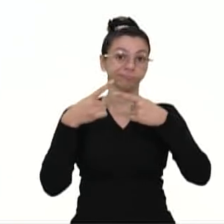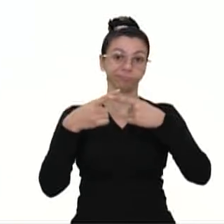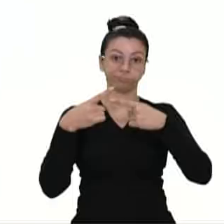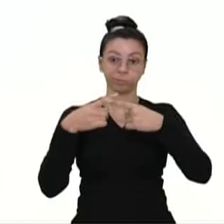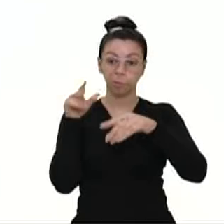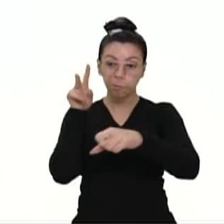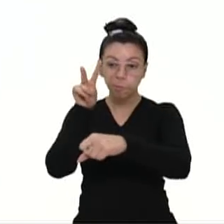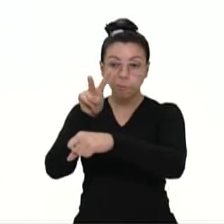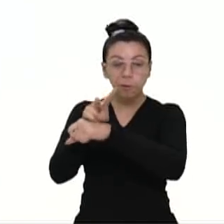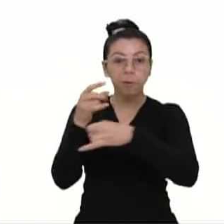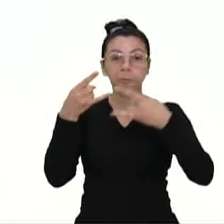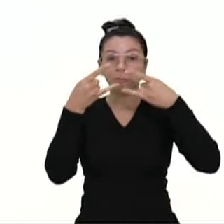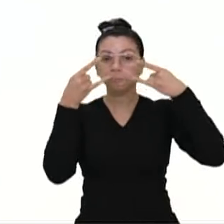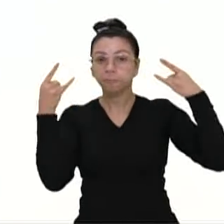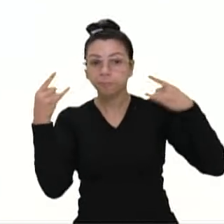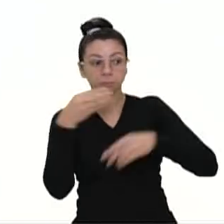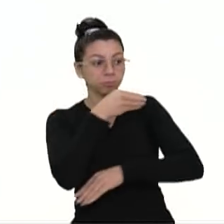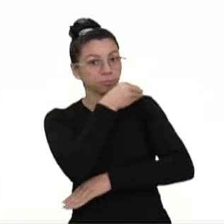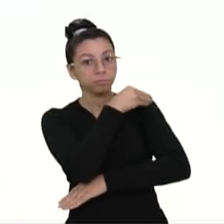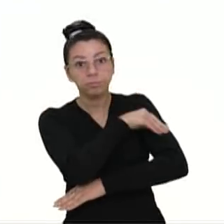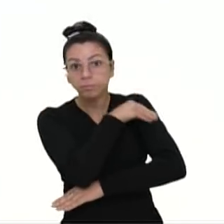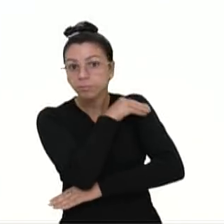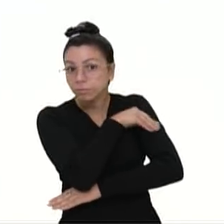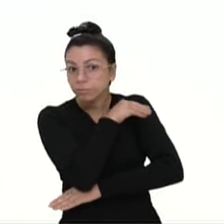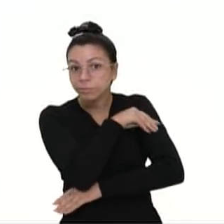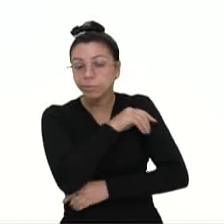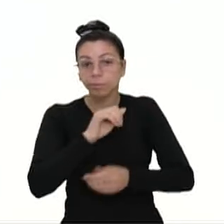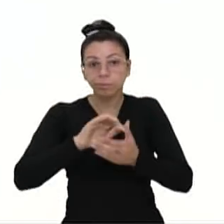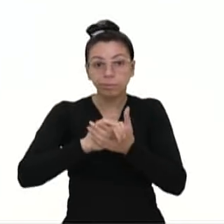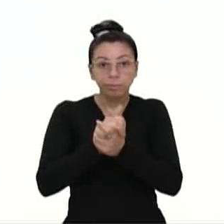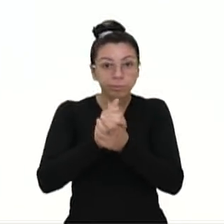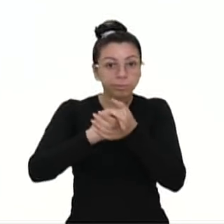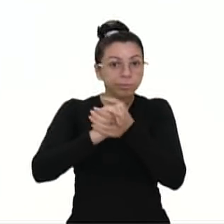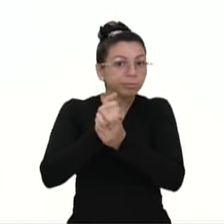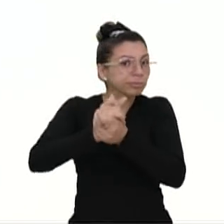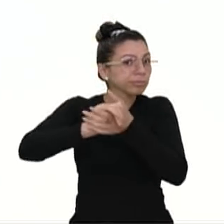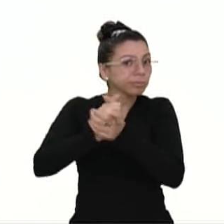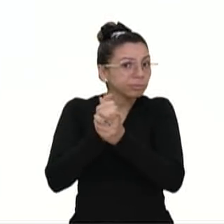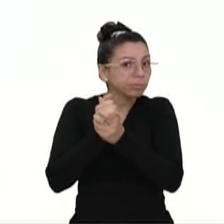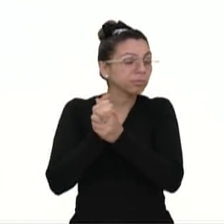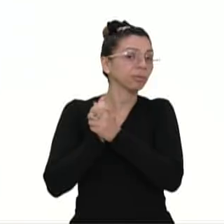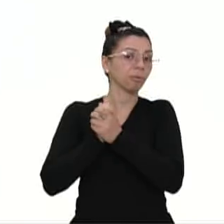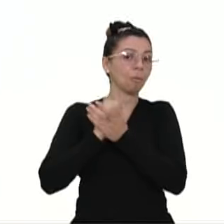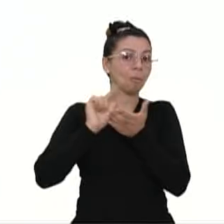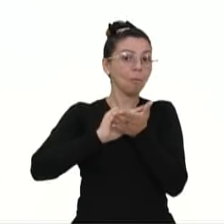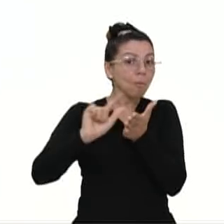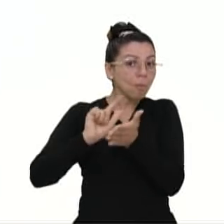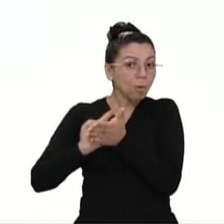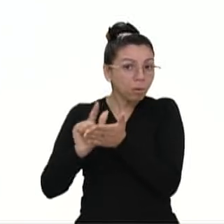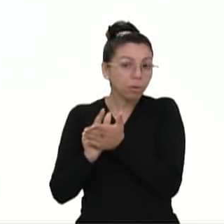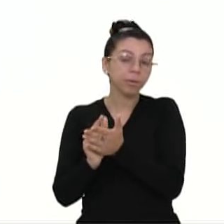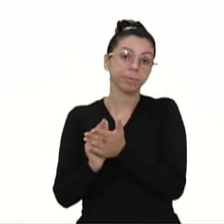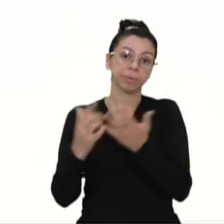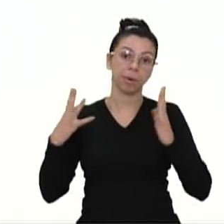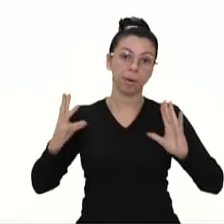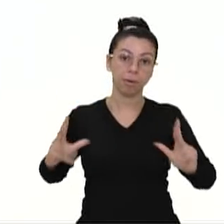Prevenção, máscara, álcool gel, né? Lavar bem as mãos, cuidar.